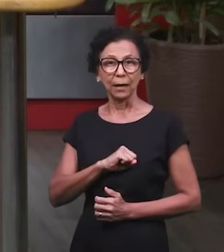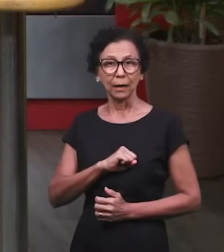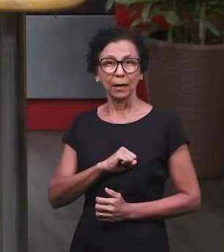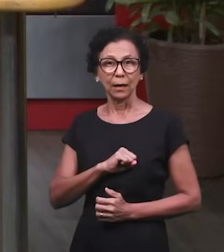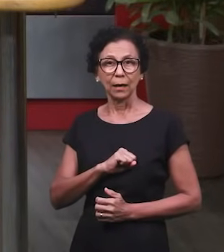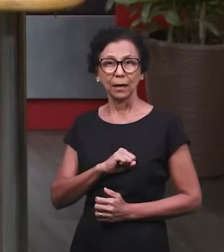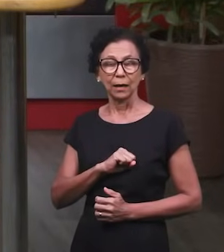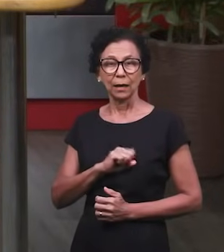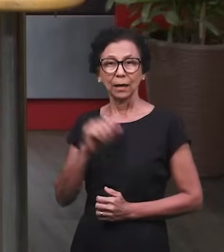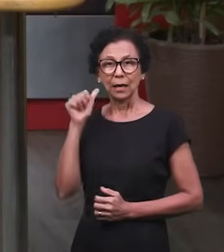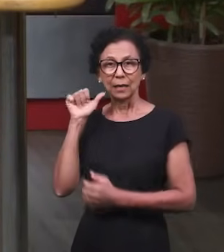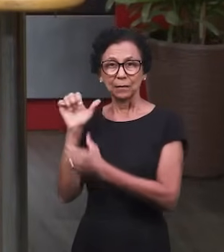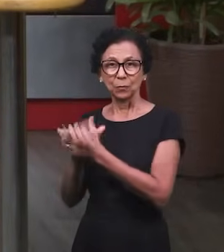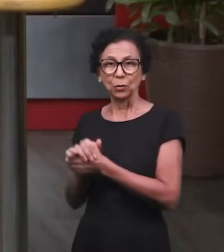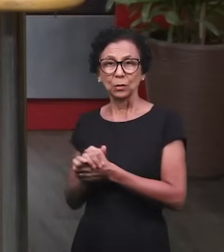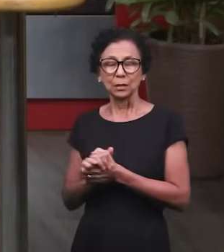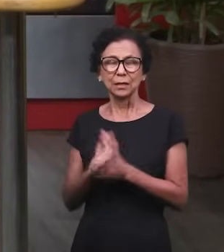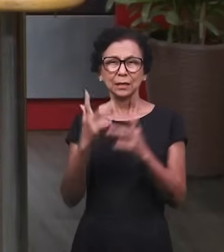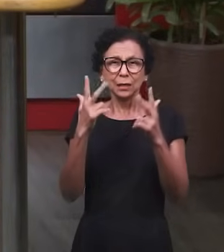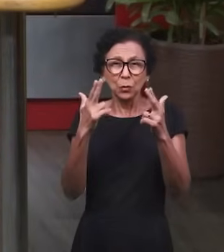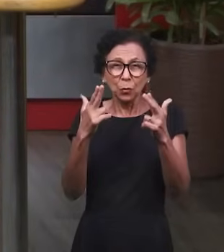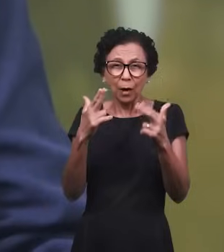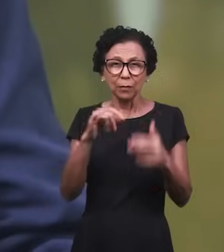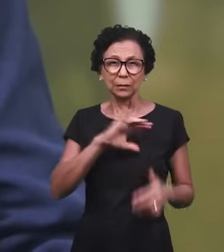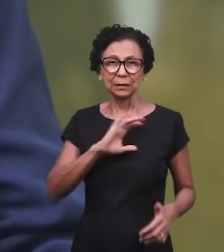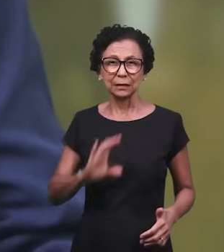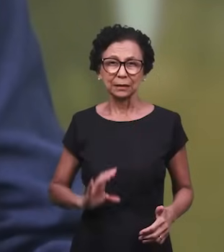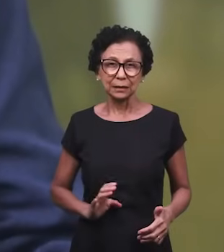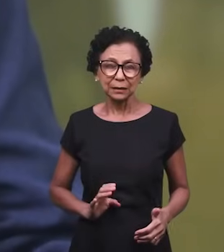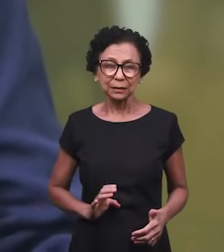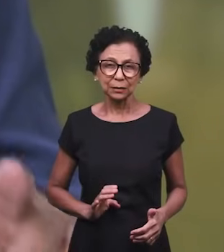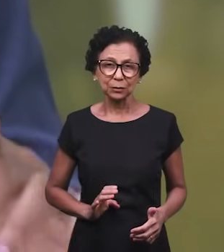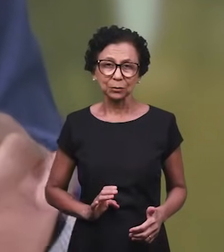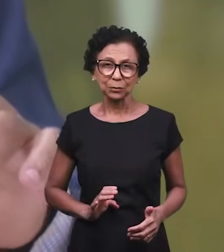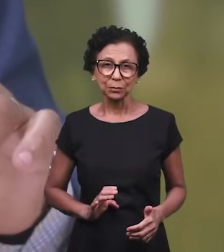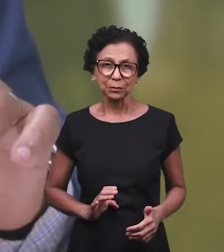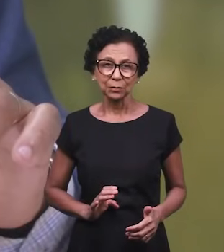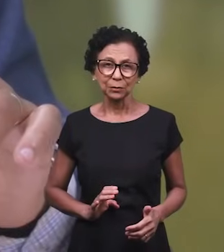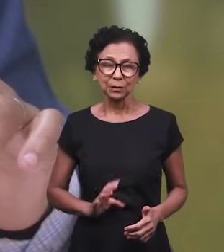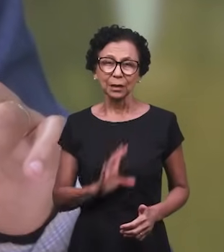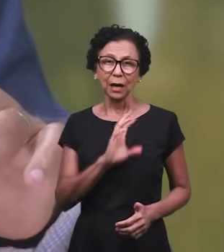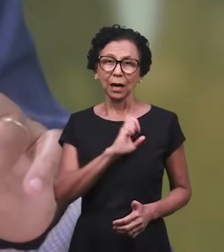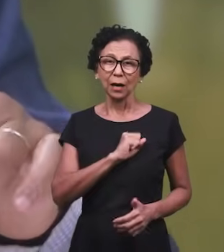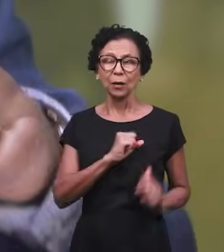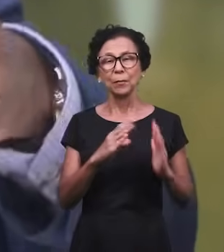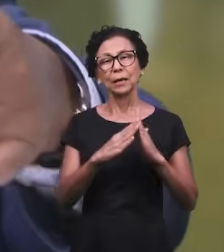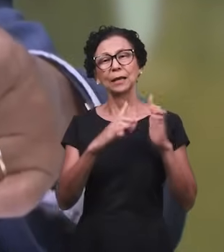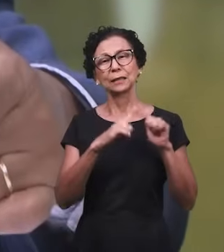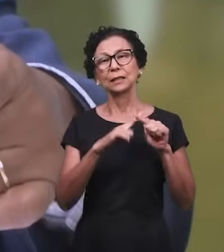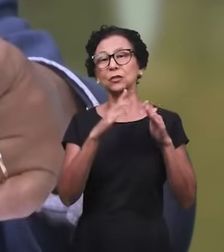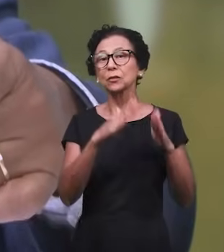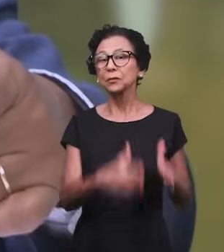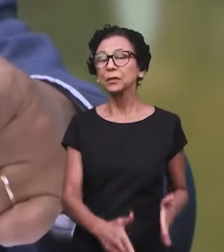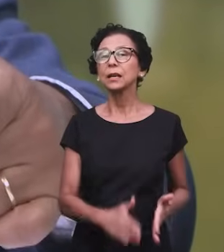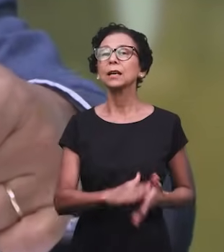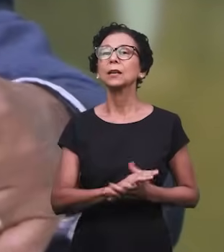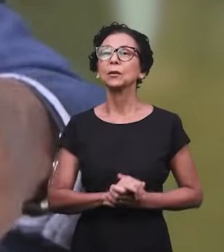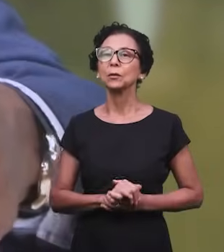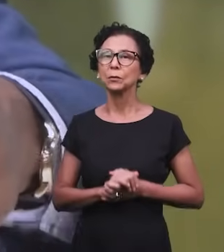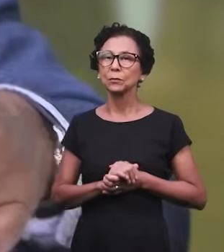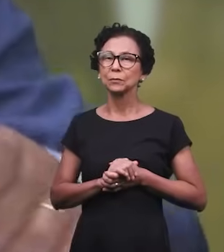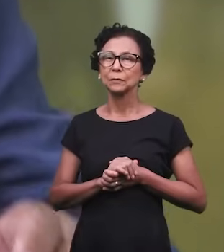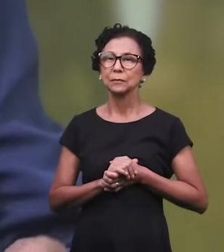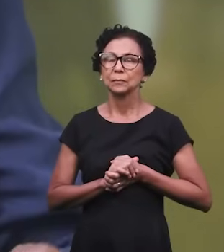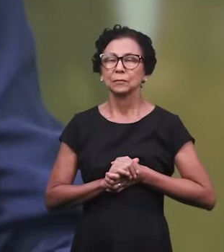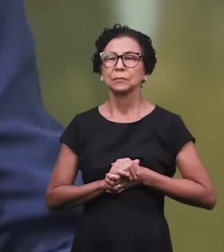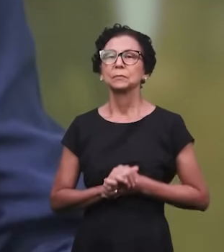homem é o mais difícil o mais difícil se o o sujeito falar que ama como Cristo amou a igreja e diz assim ó dando a vida por assim como Cristo deu a